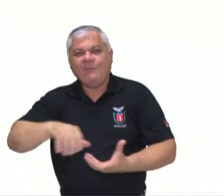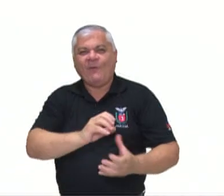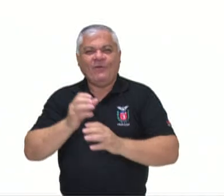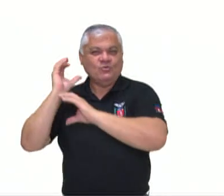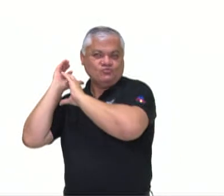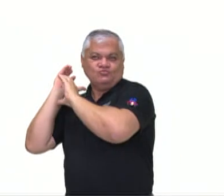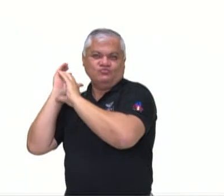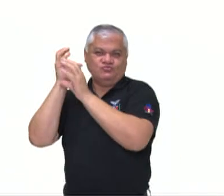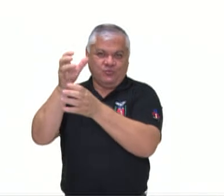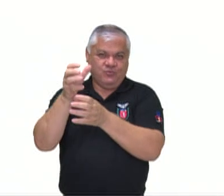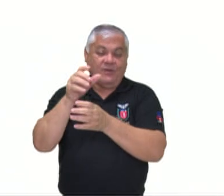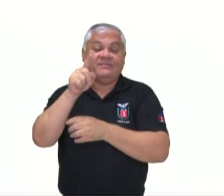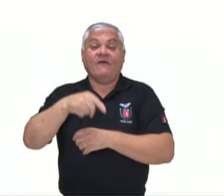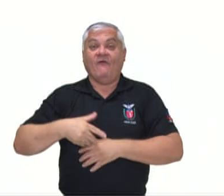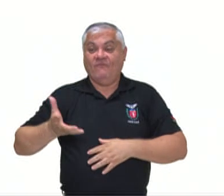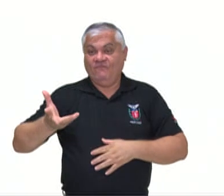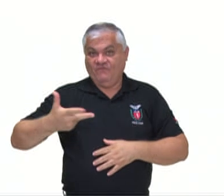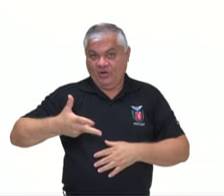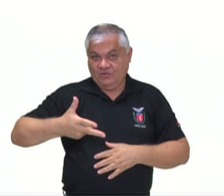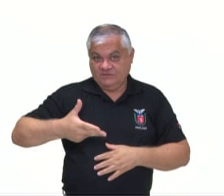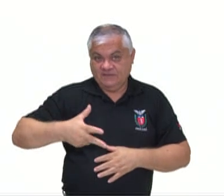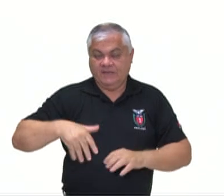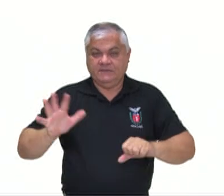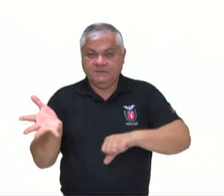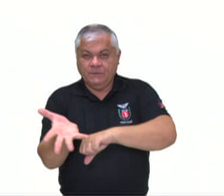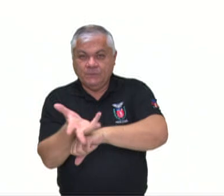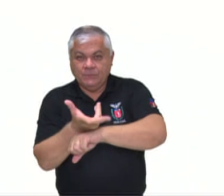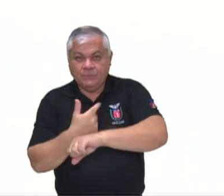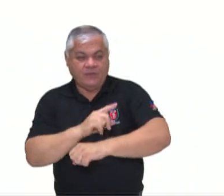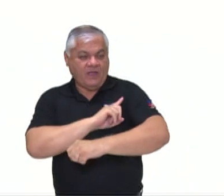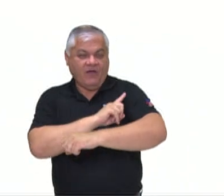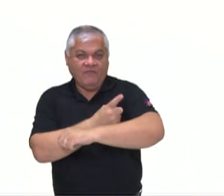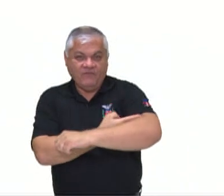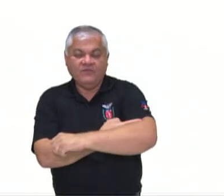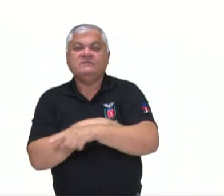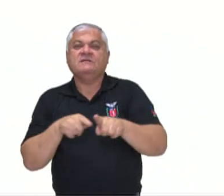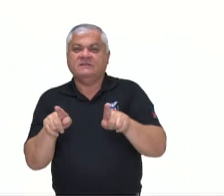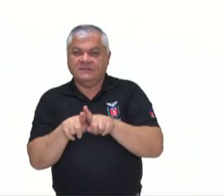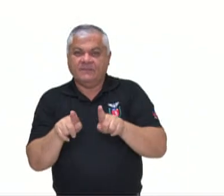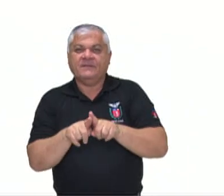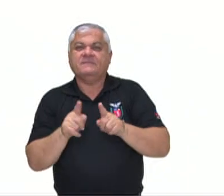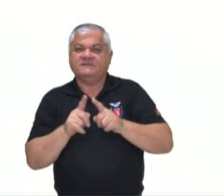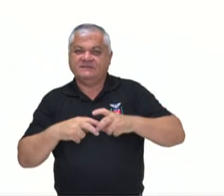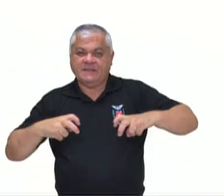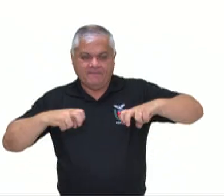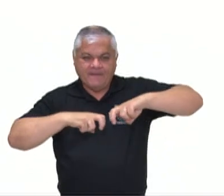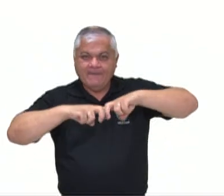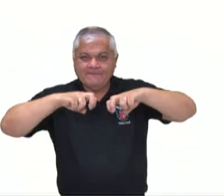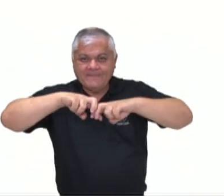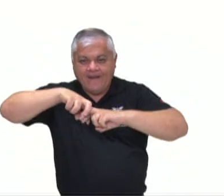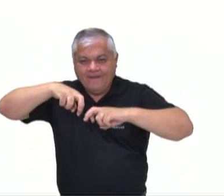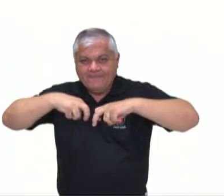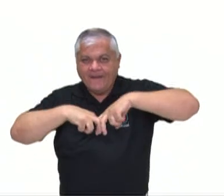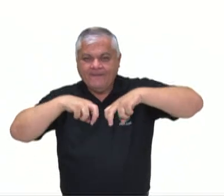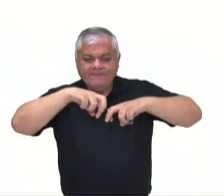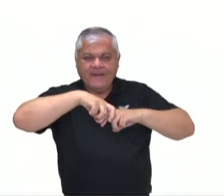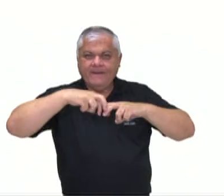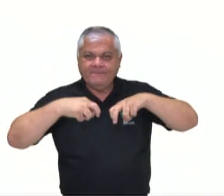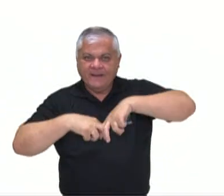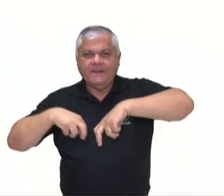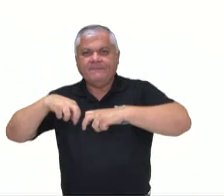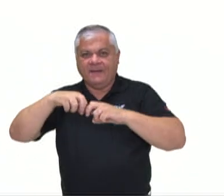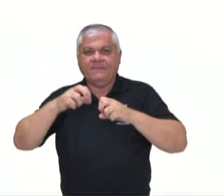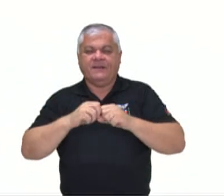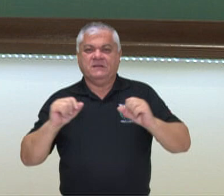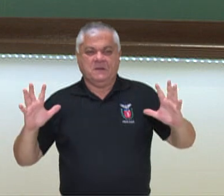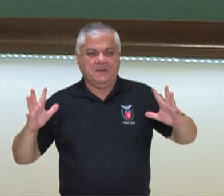exige agilidade, velocidade, força bruta e dedicação tática de seus praticantes. O jogo é altamente